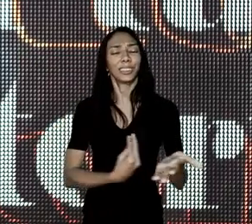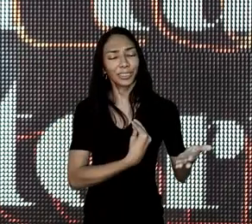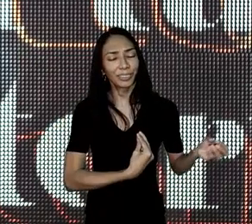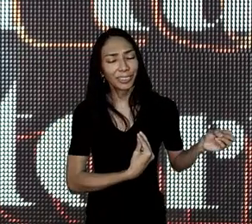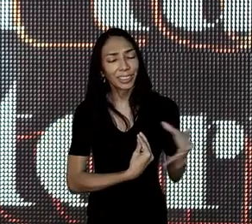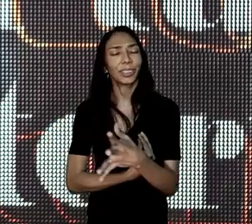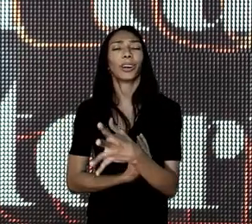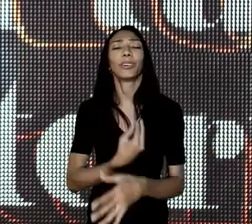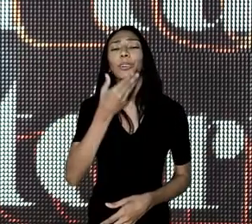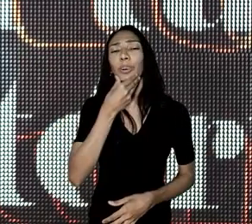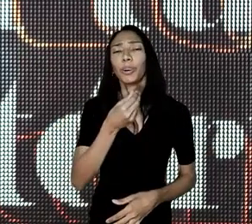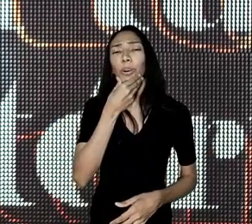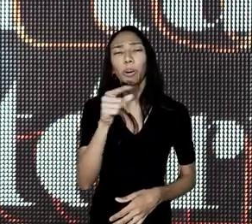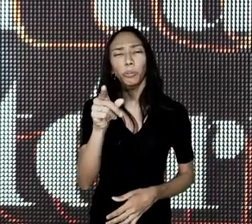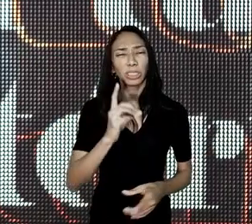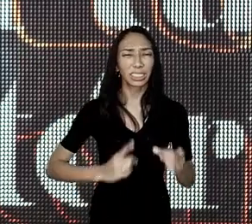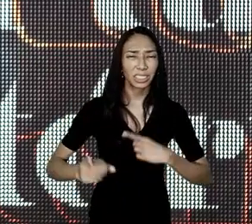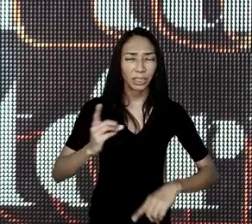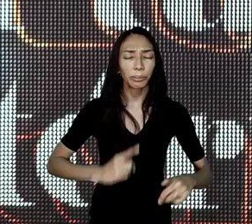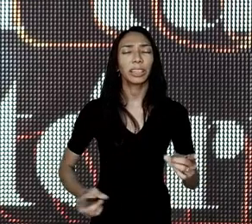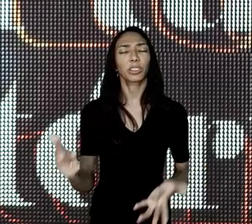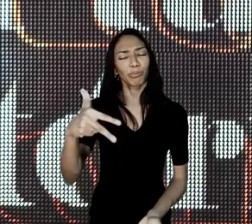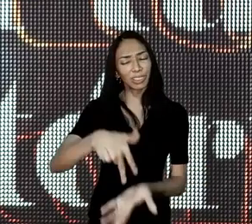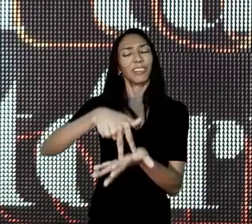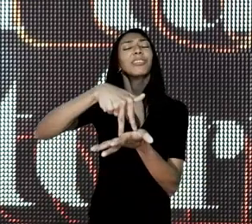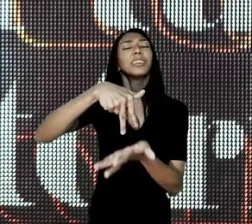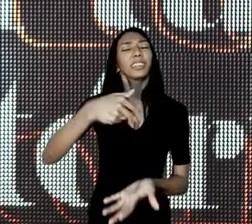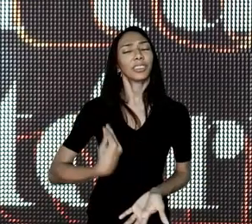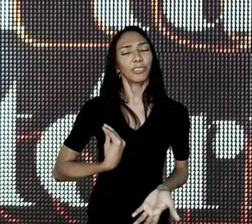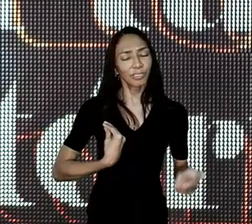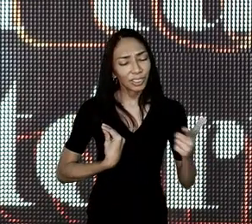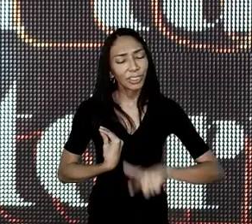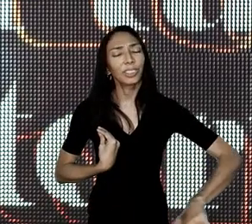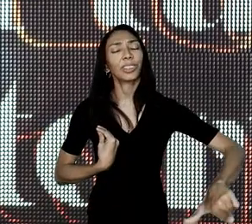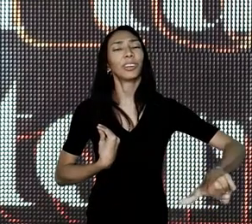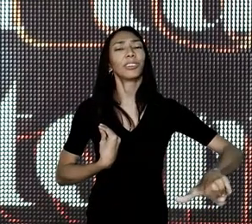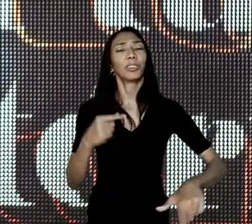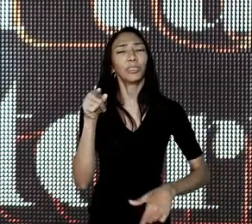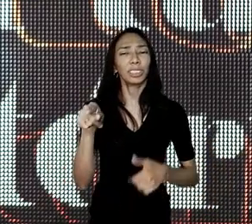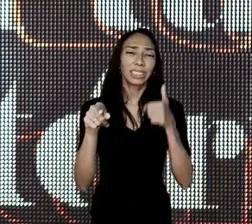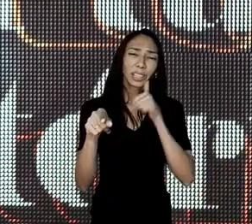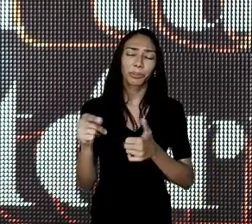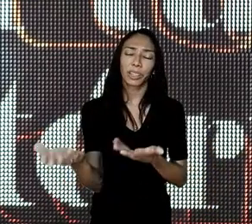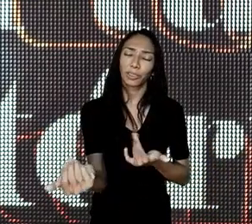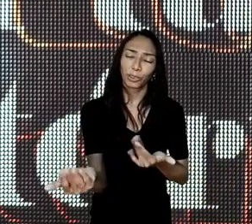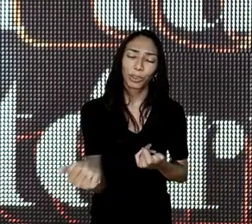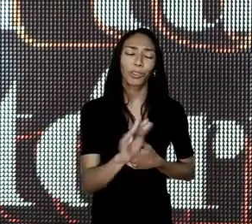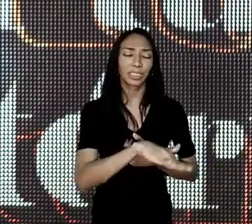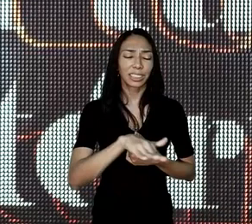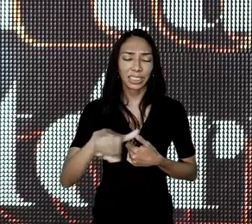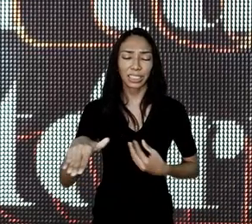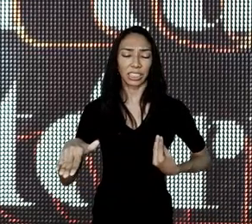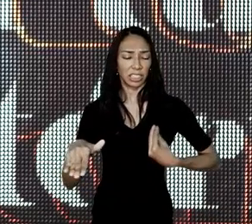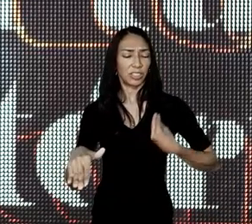vida. Homem que está deprimido, levanta-te, volta à vida. Menina, jovens, crianças, voltem